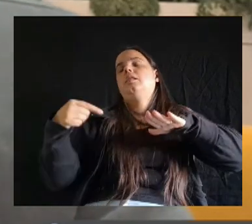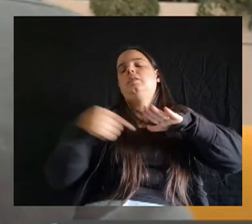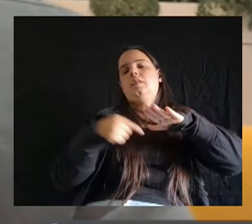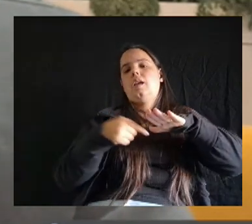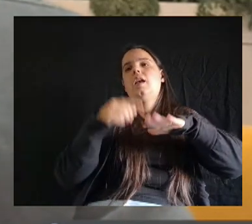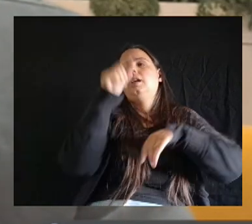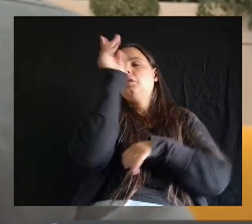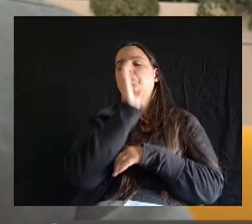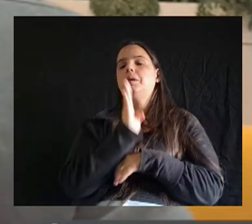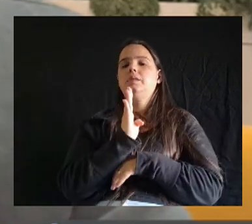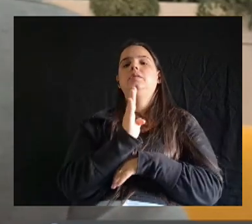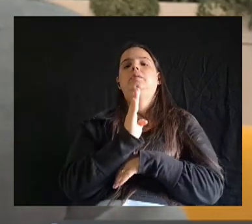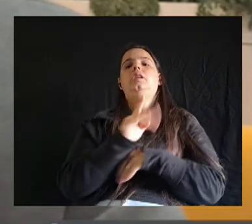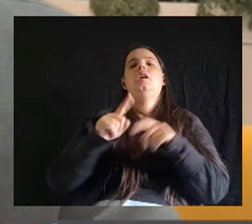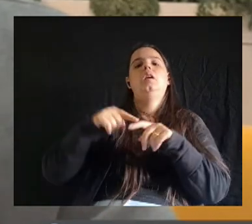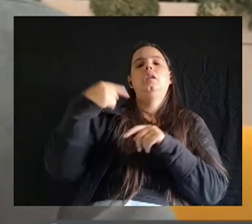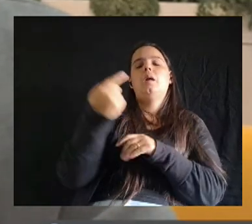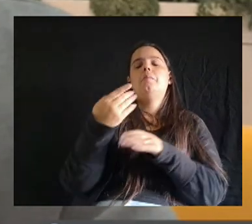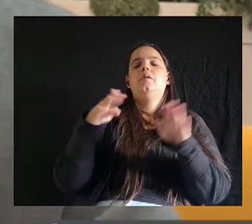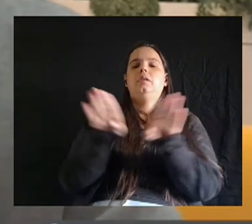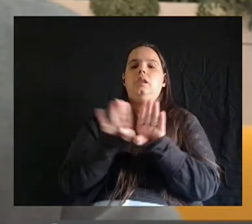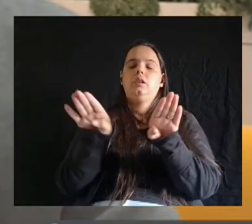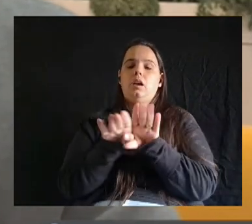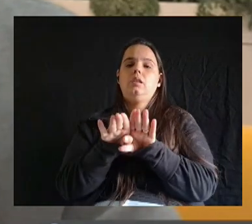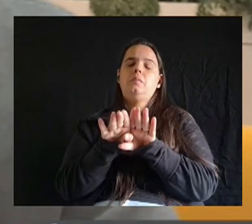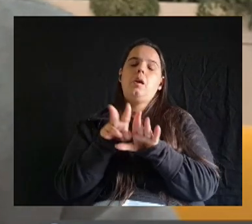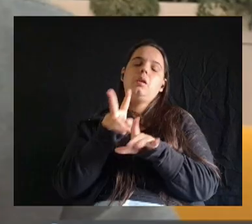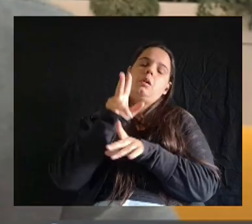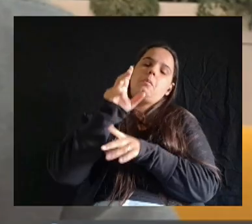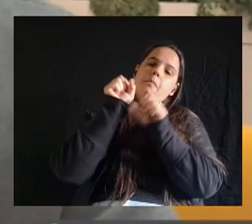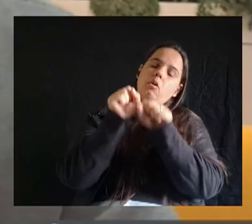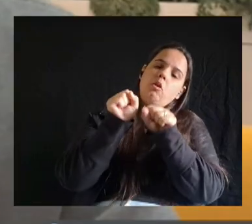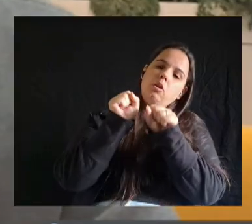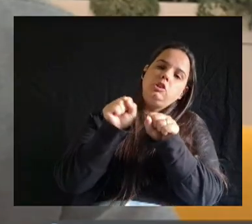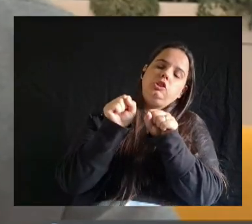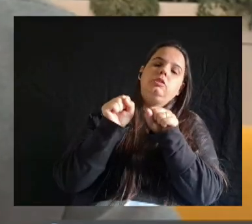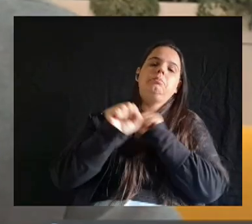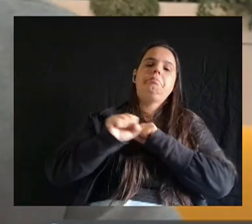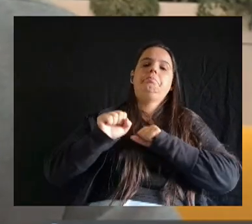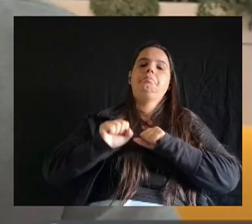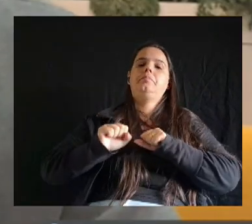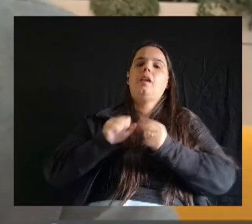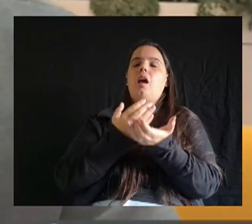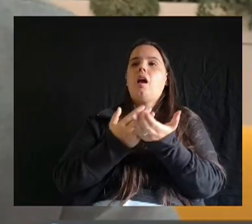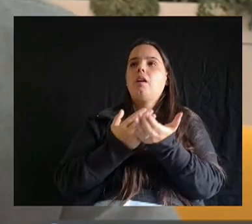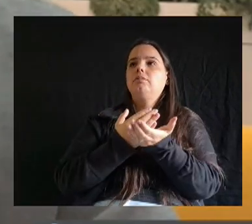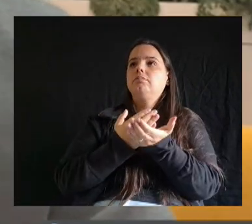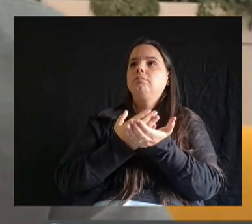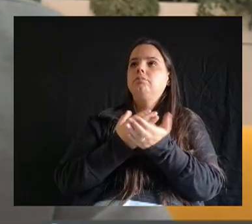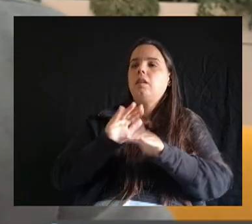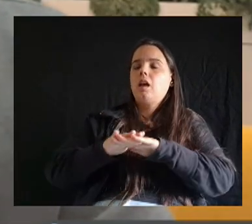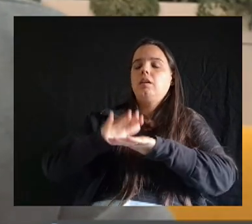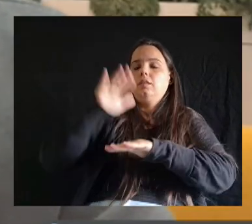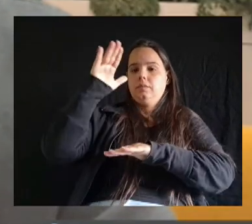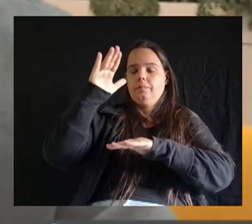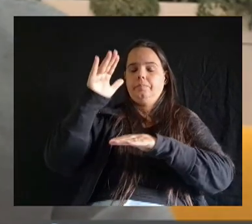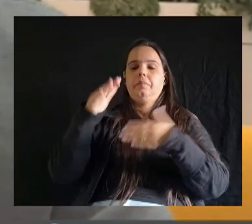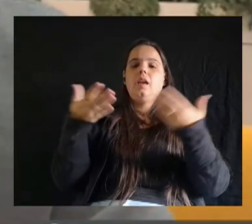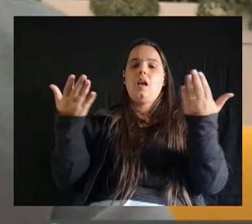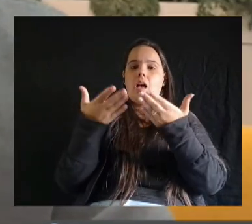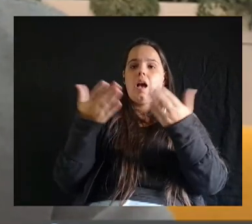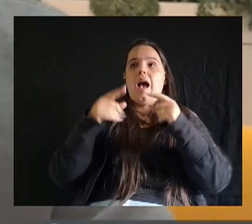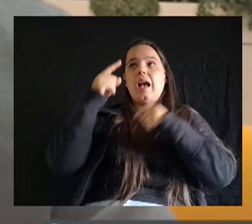E depois que elas possam expandir globalmente. Então, a ideia é que o projeto crie as condições tecnológicas